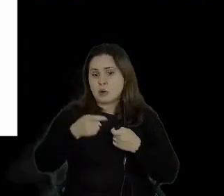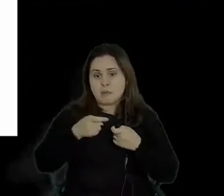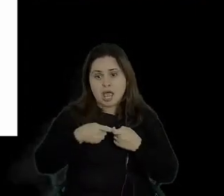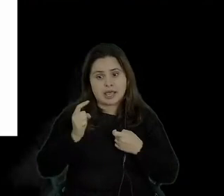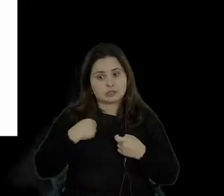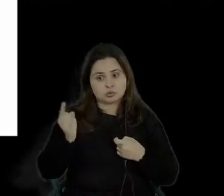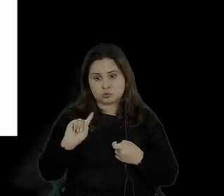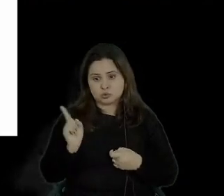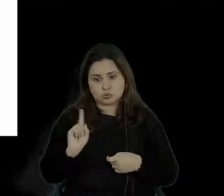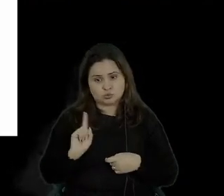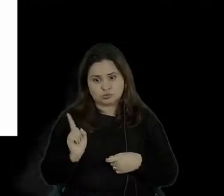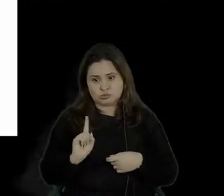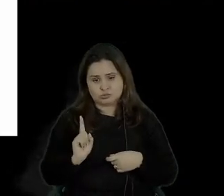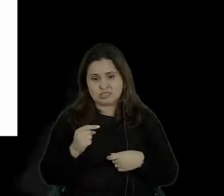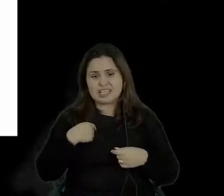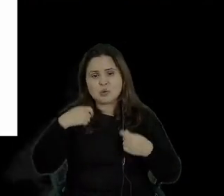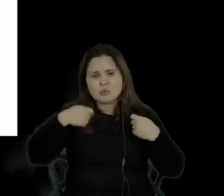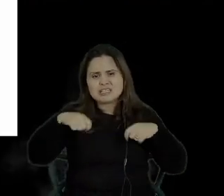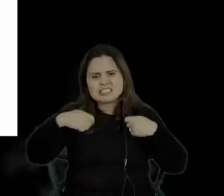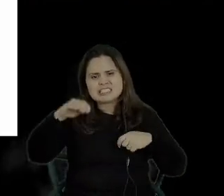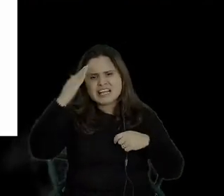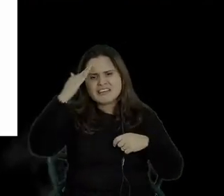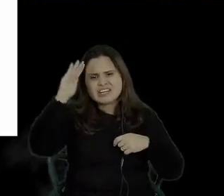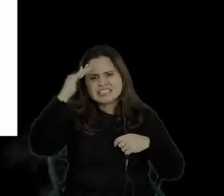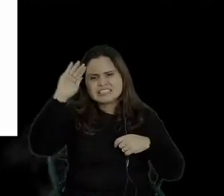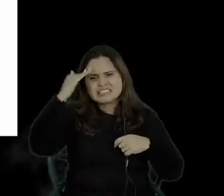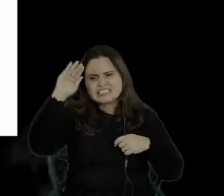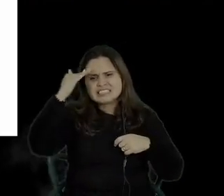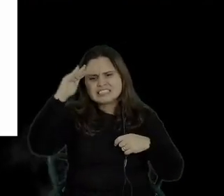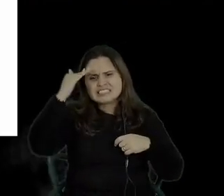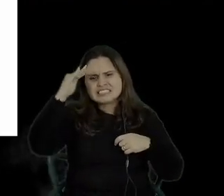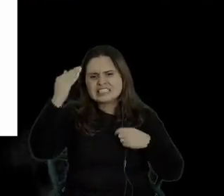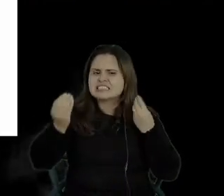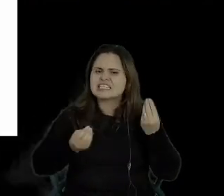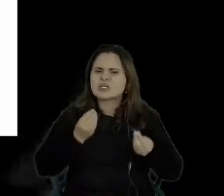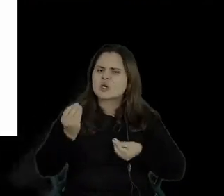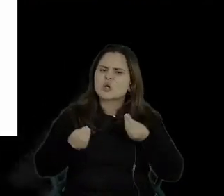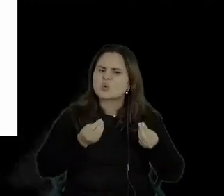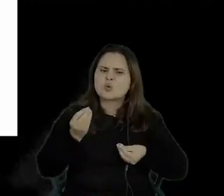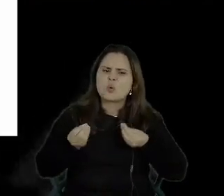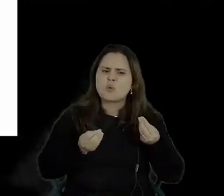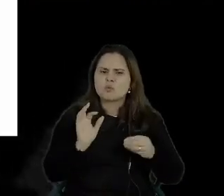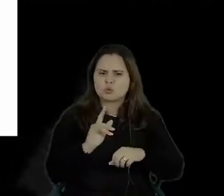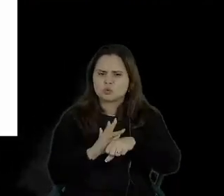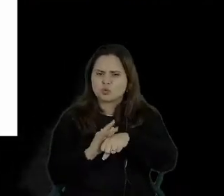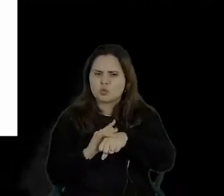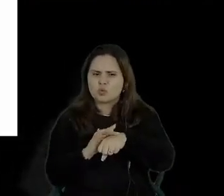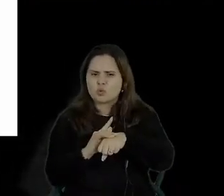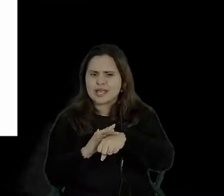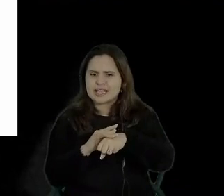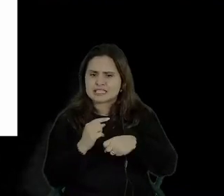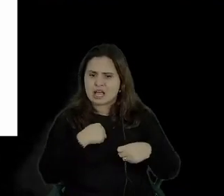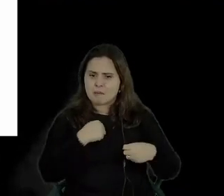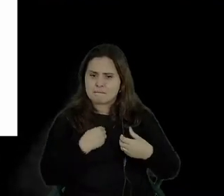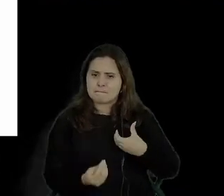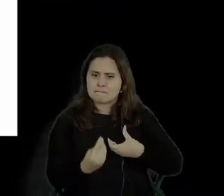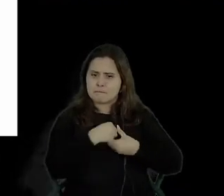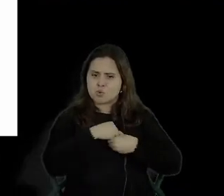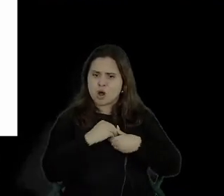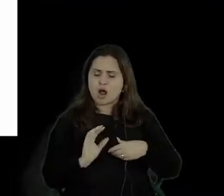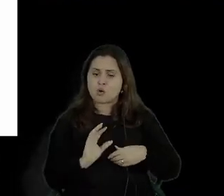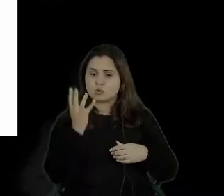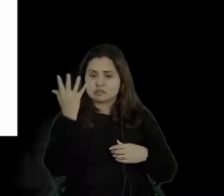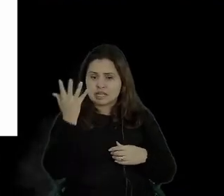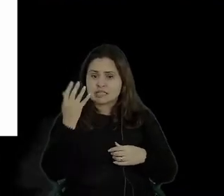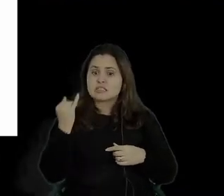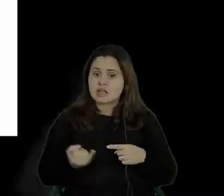próximo, eu precisava entender como que a cardiopatia ela funciona no organismo. Gente, isso daqui é importante, porque a